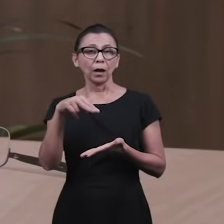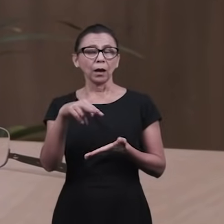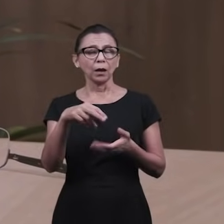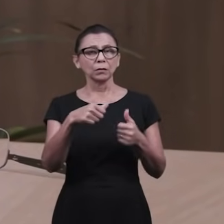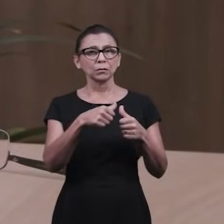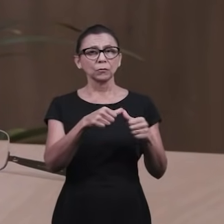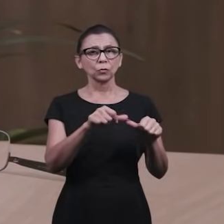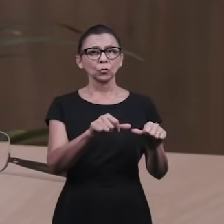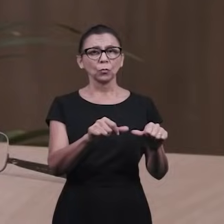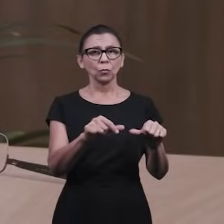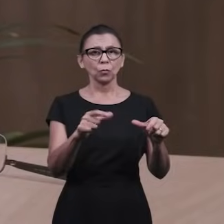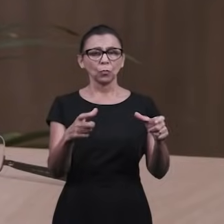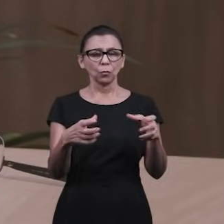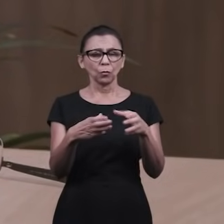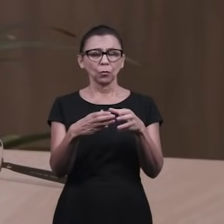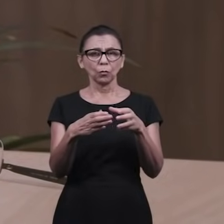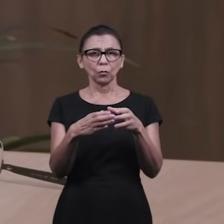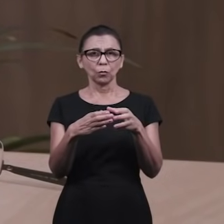próximo de 120 pessoas.